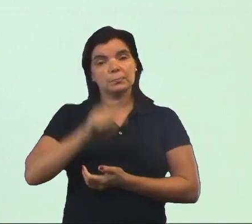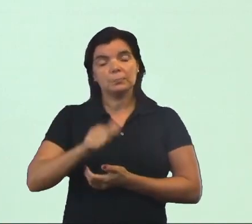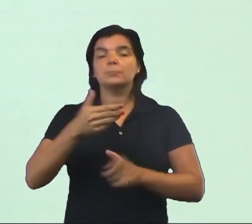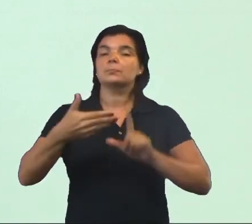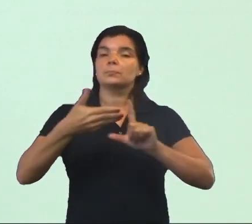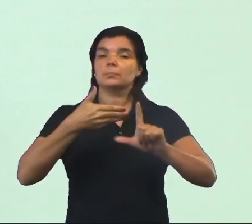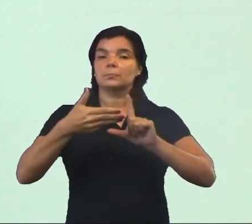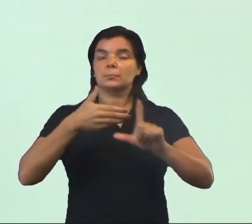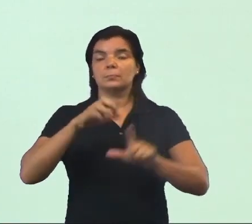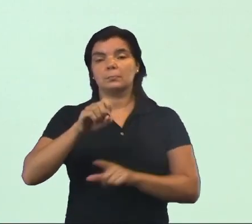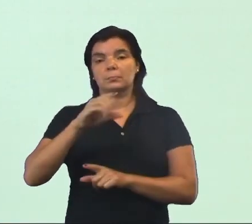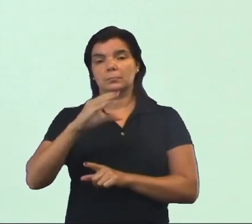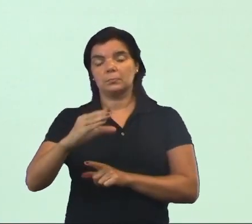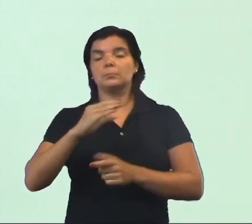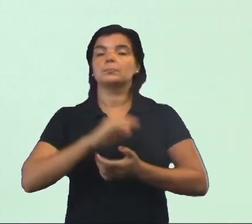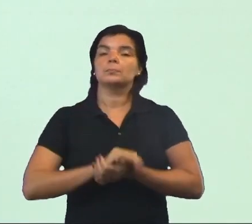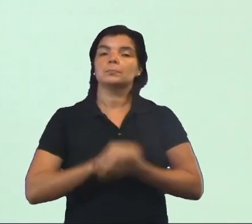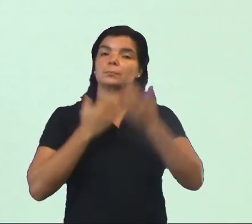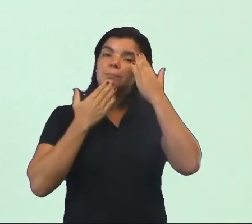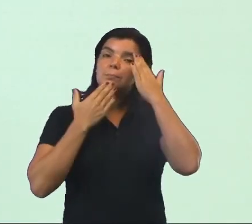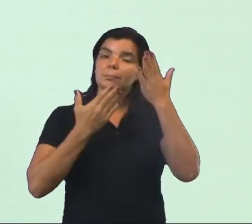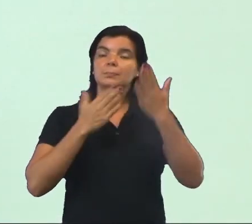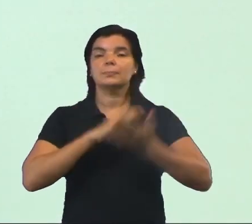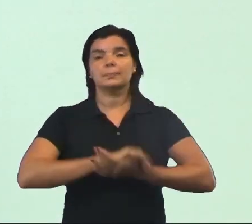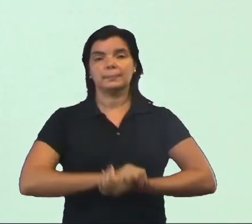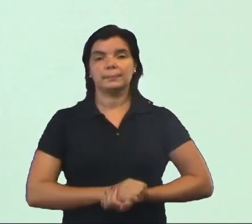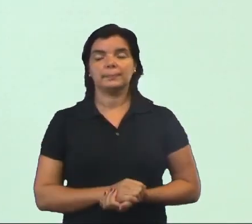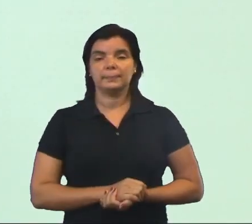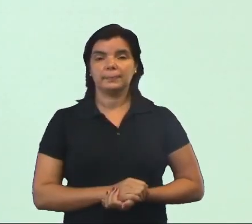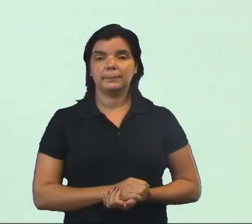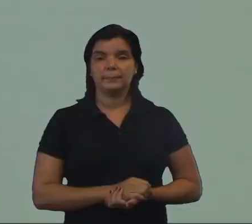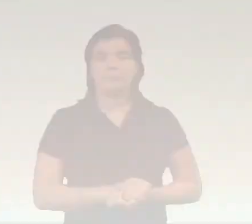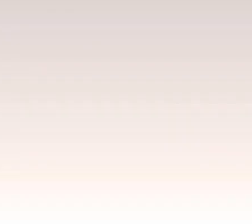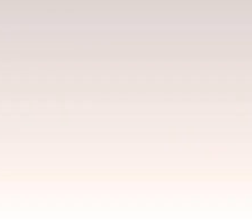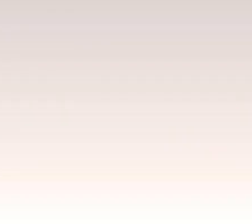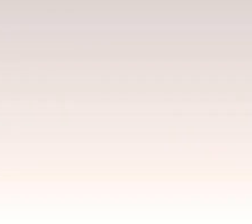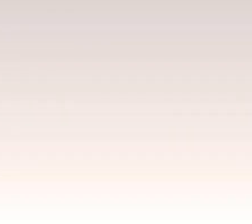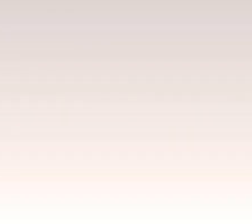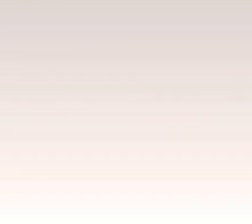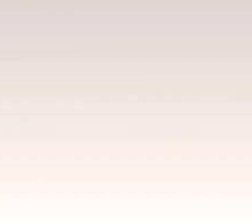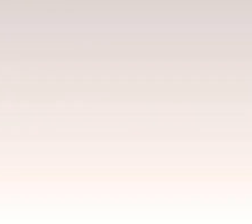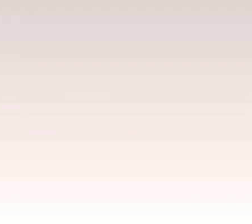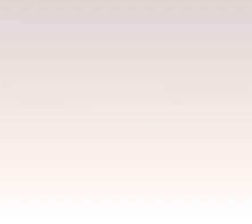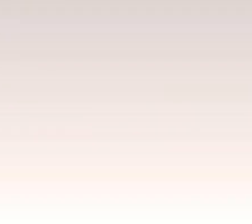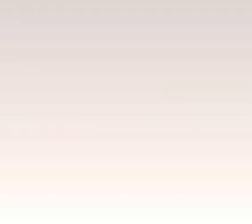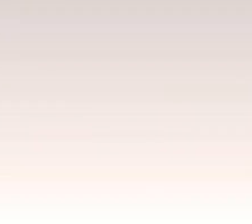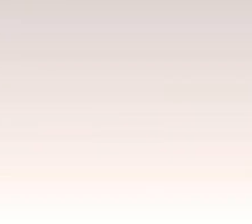aula novamente no portal Eduque Acre. Obrigada.